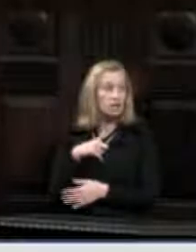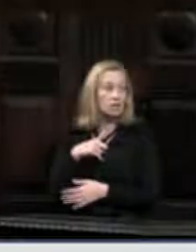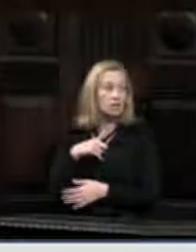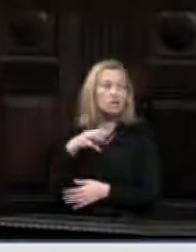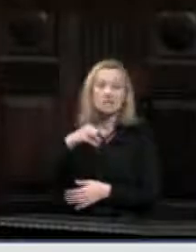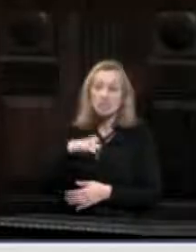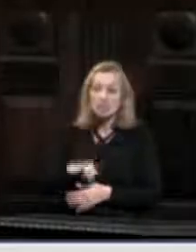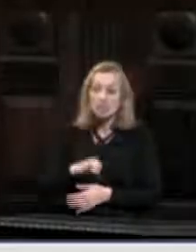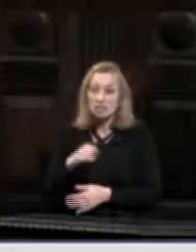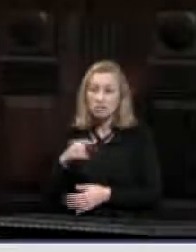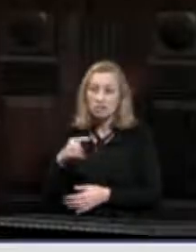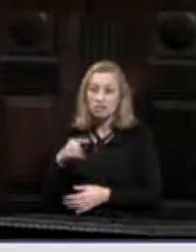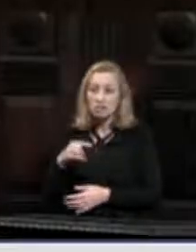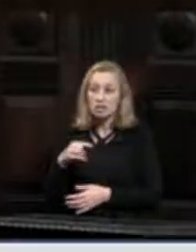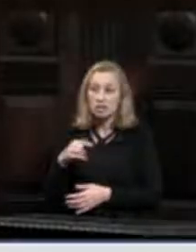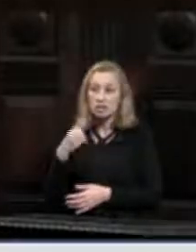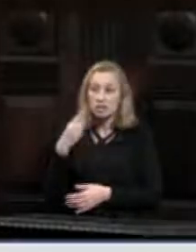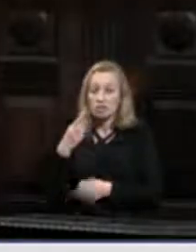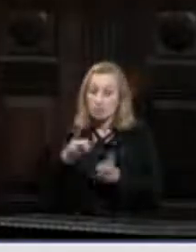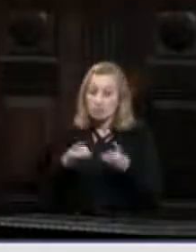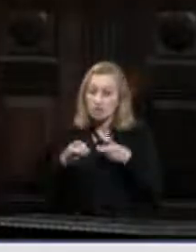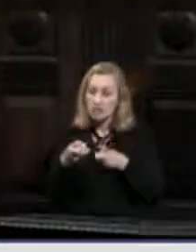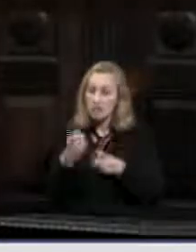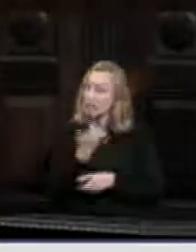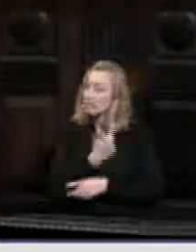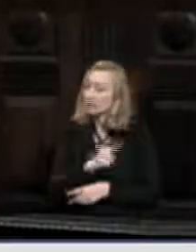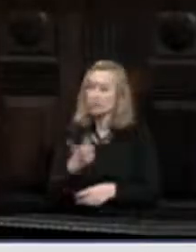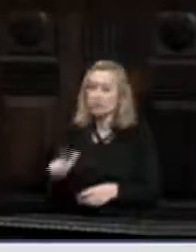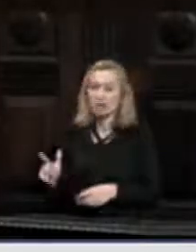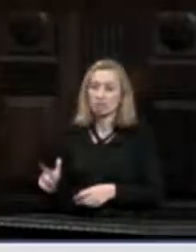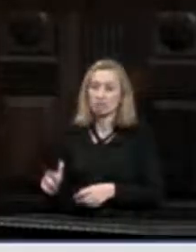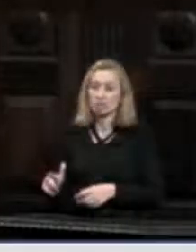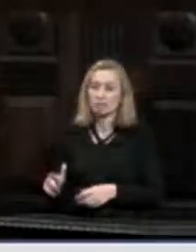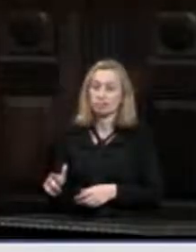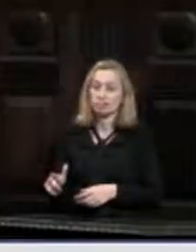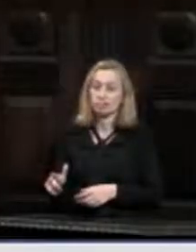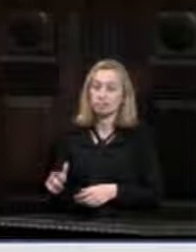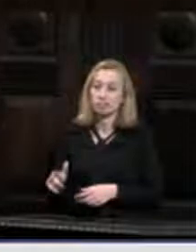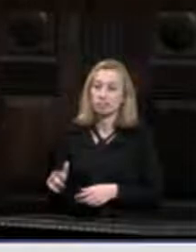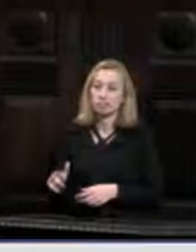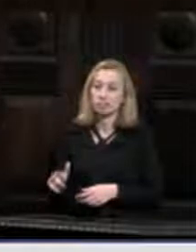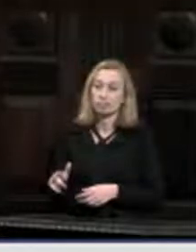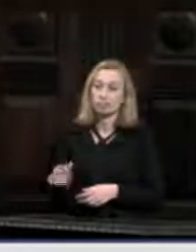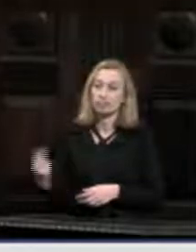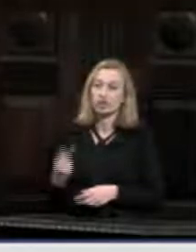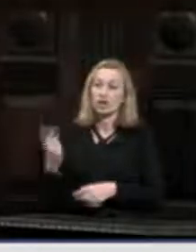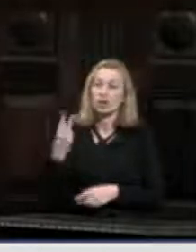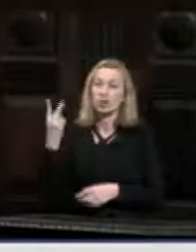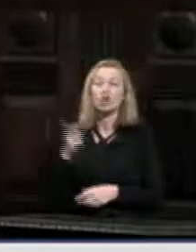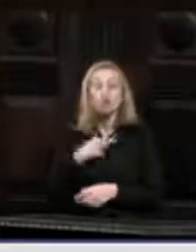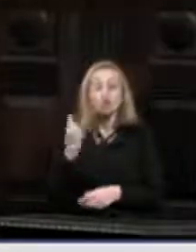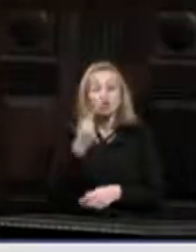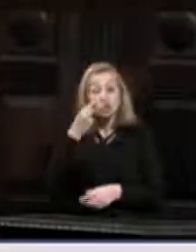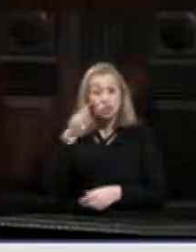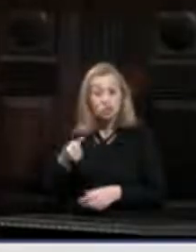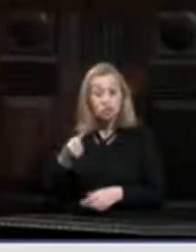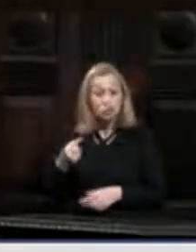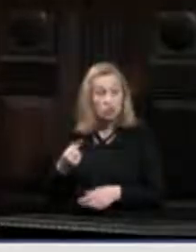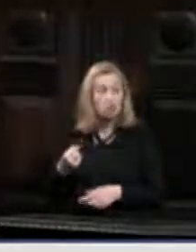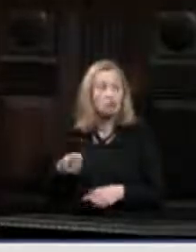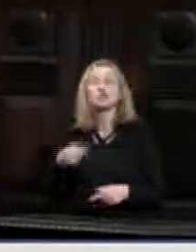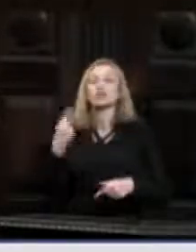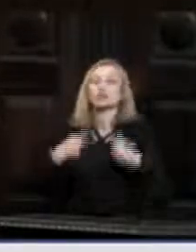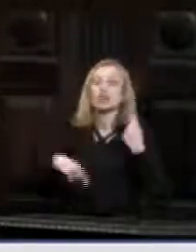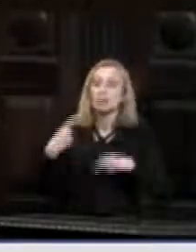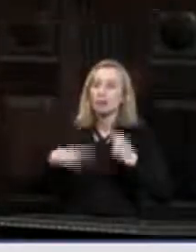não existe, é autonomia, particularmente na AGETRANS. A gente está careca de ver, quando debate o setor